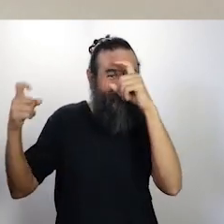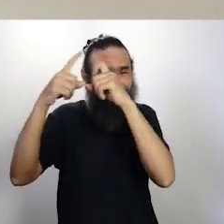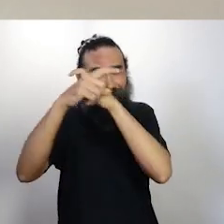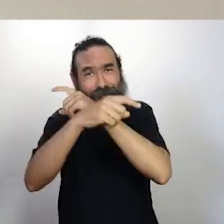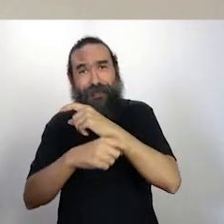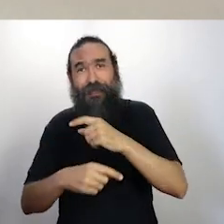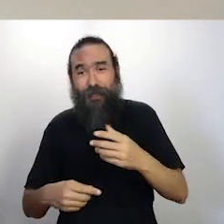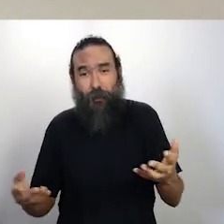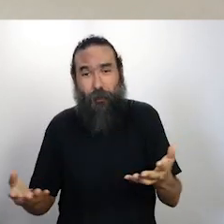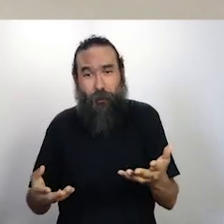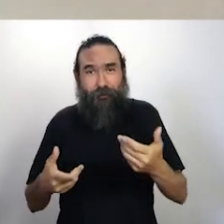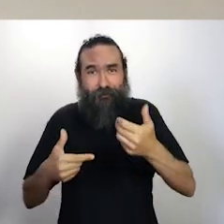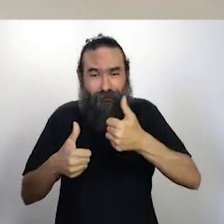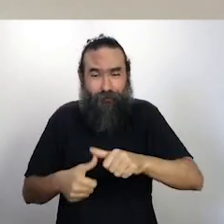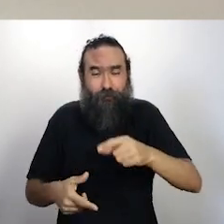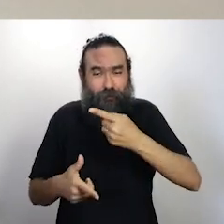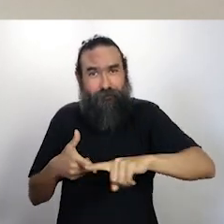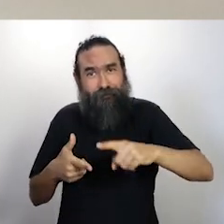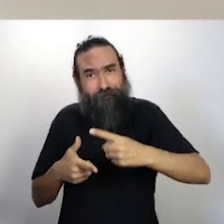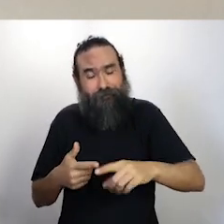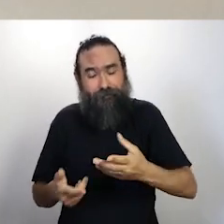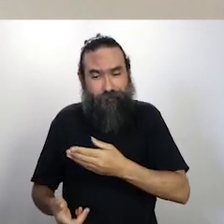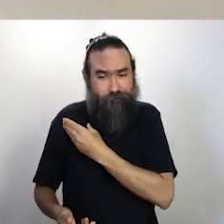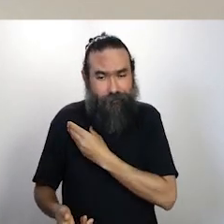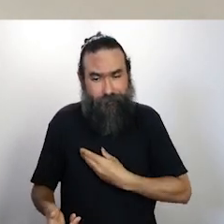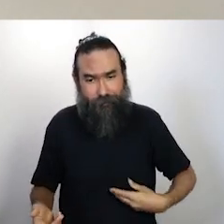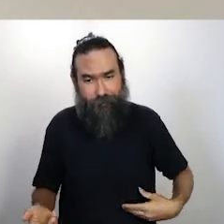né e pensar de que forma a gente pode